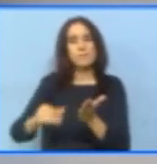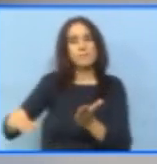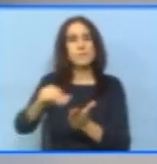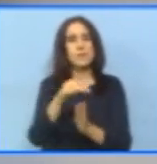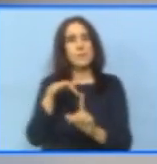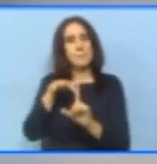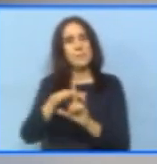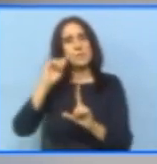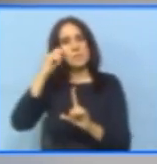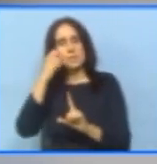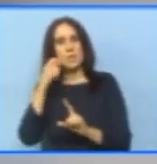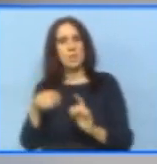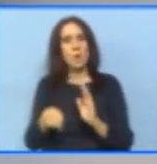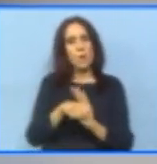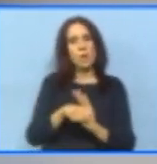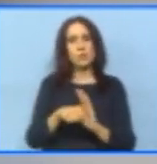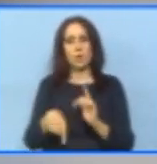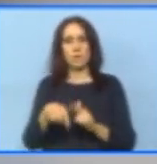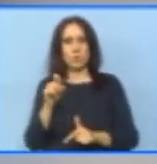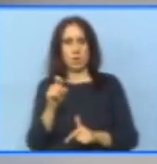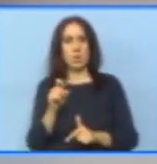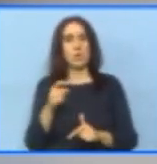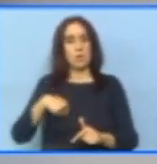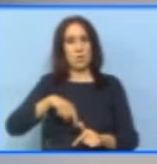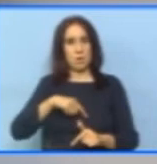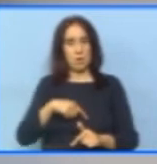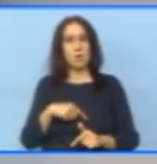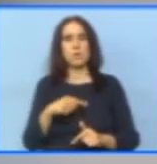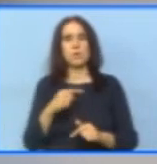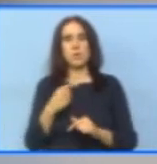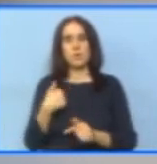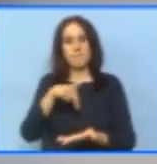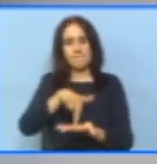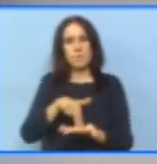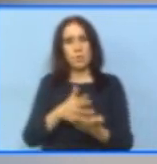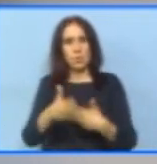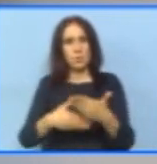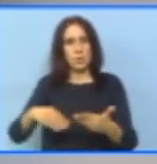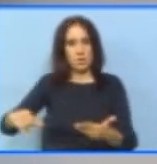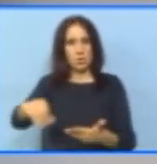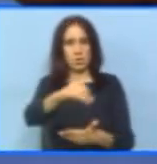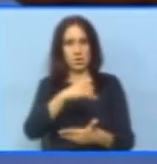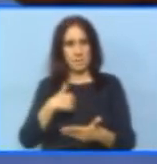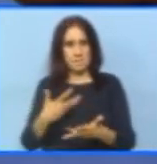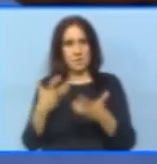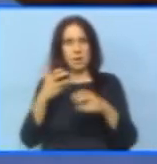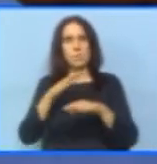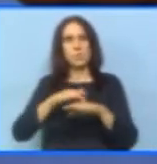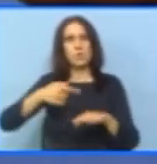perseguida, ameaçada ou refugiada. E, portanto, nós queremos continuar a estar presentes nestes locais e, por isso,